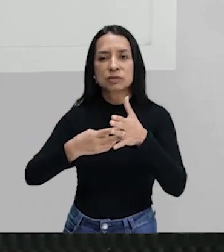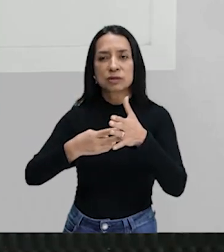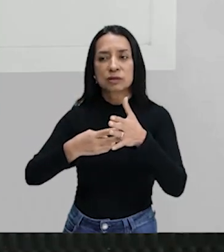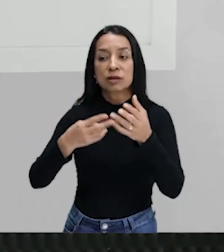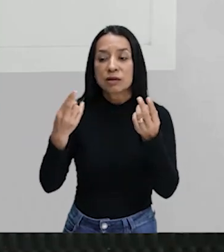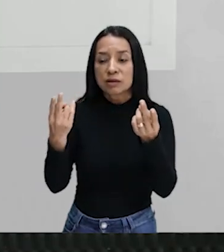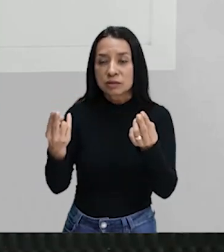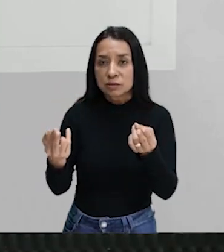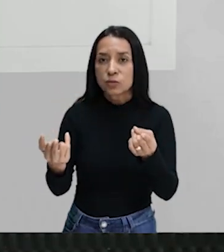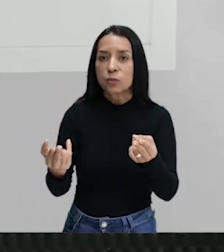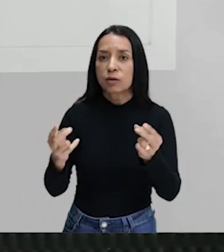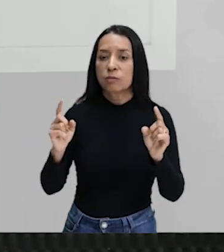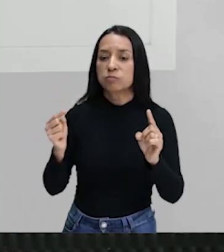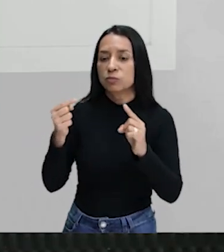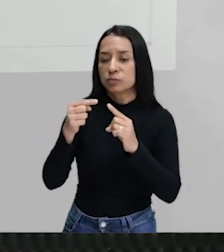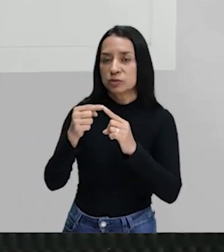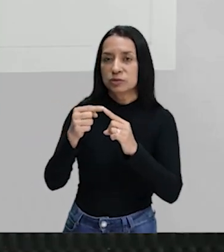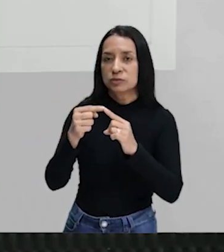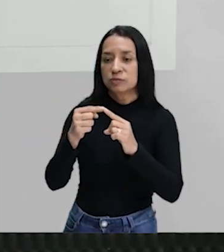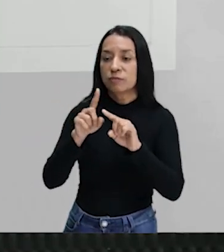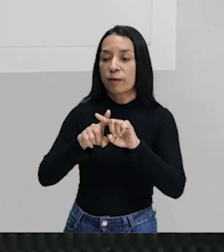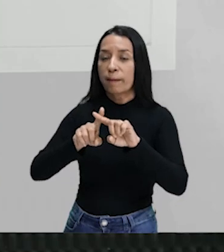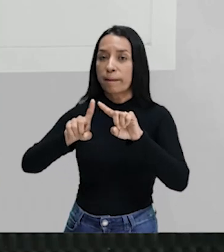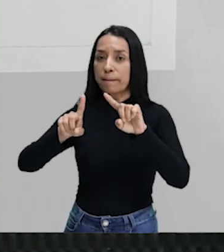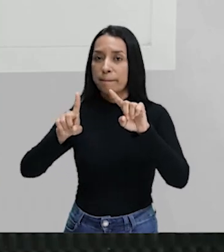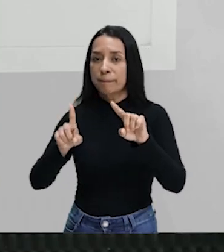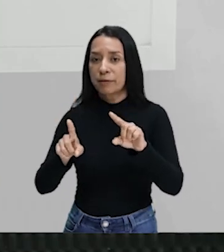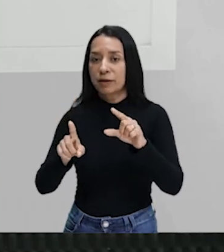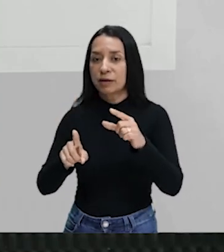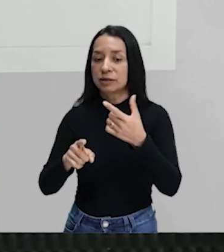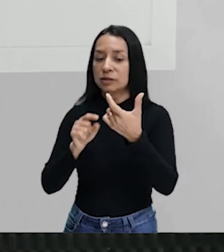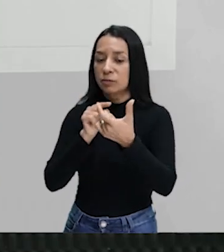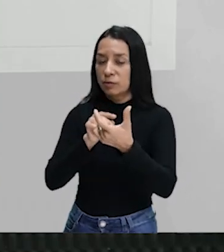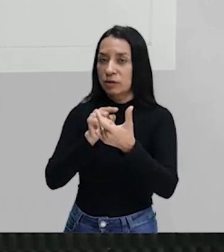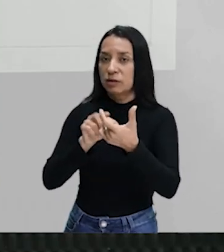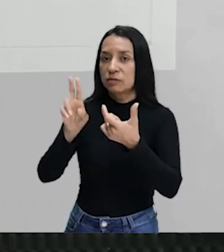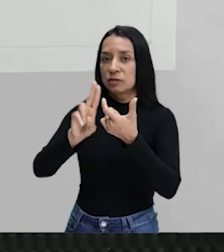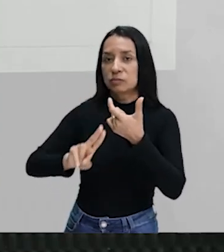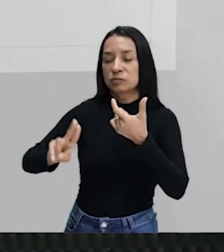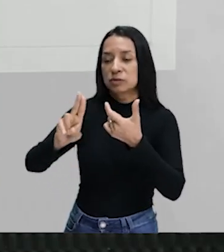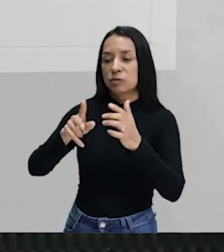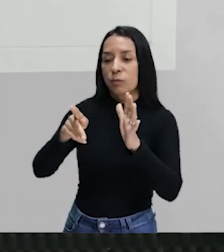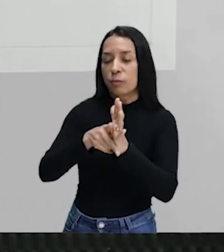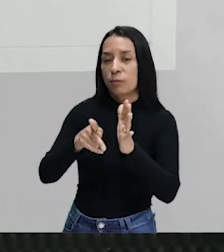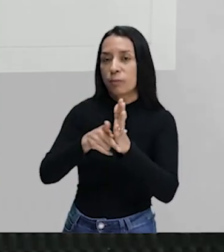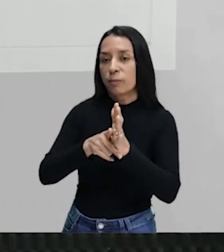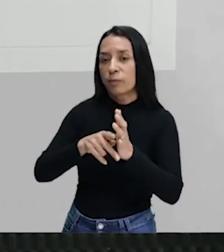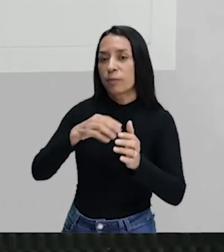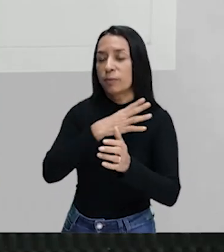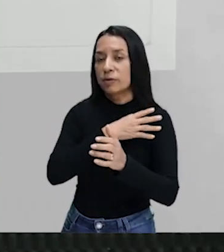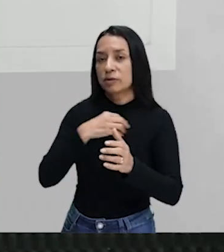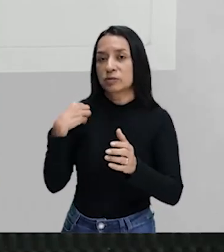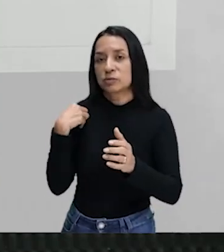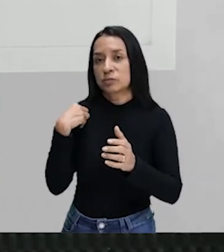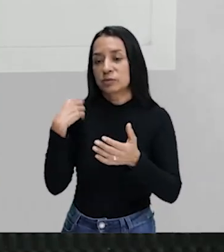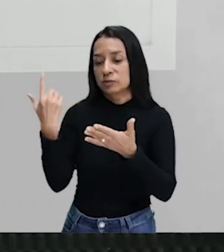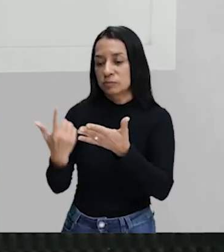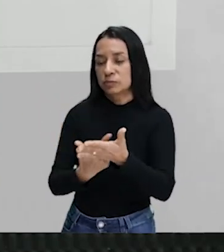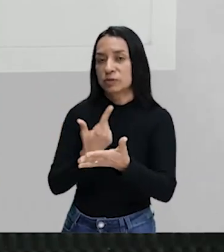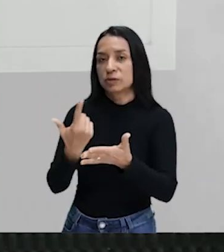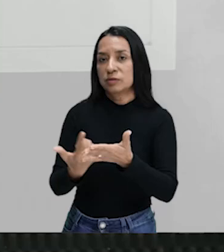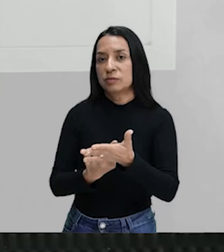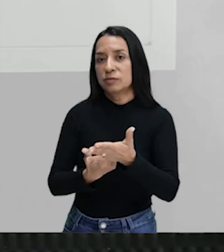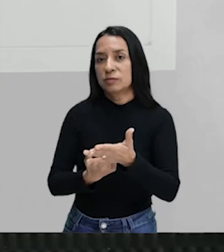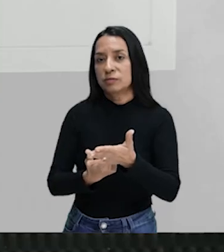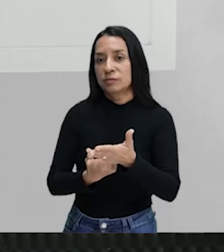termo usado pelo próprio Aristóteles na obra. Então, estou presenteando vocês aí